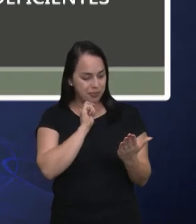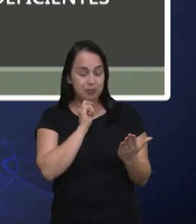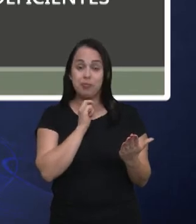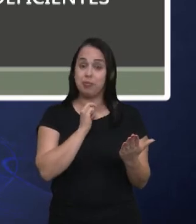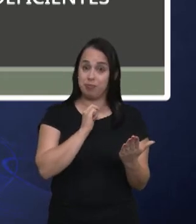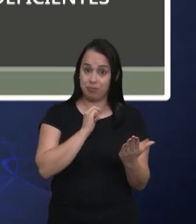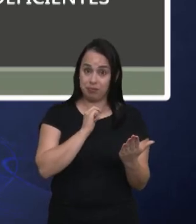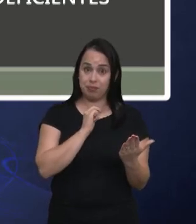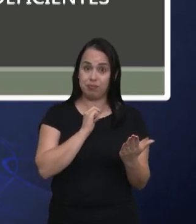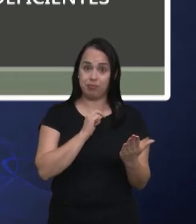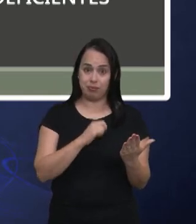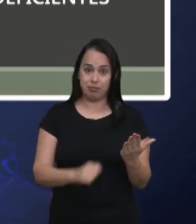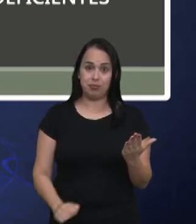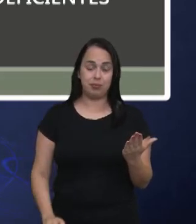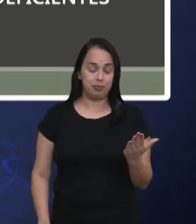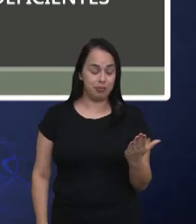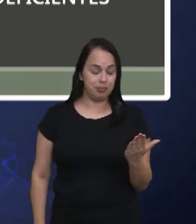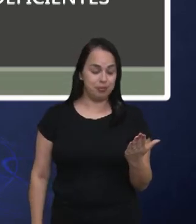E